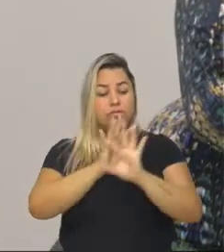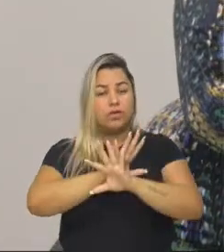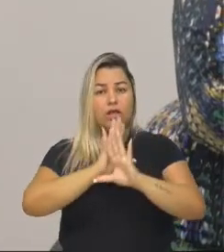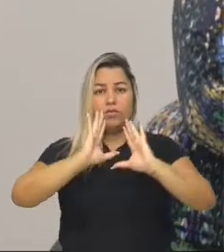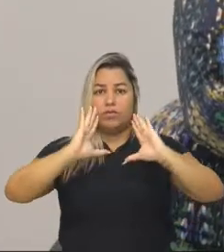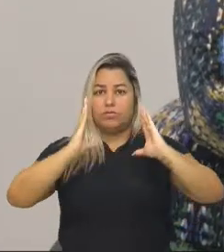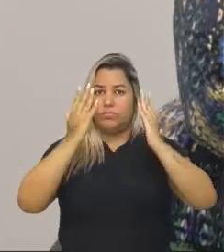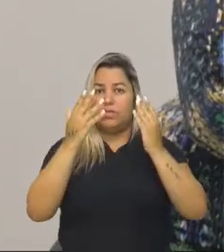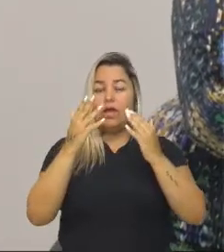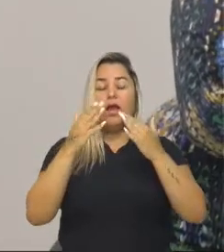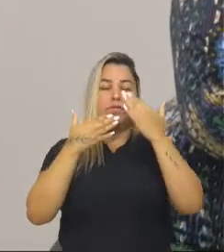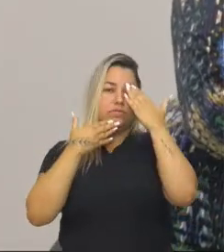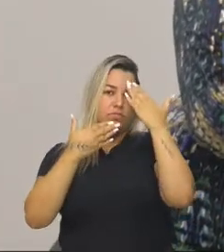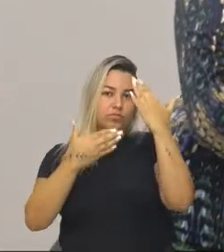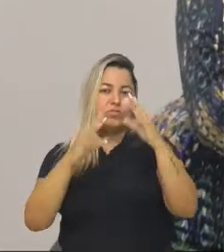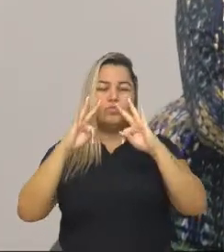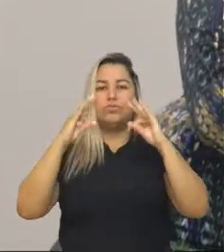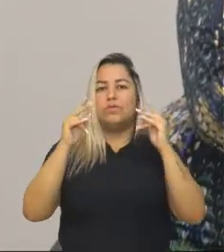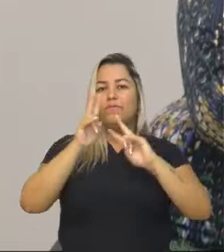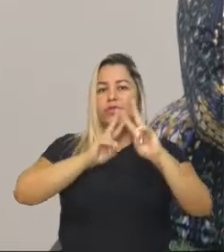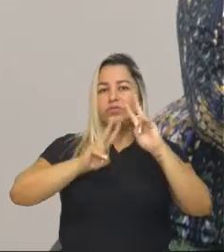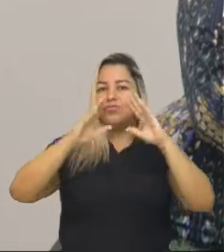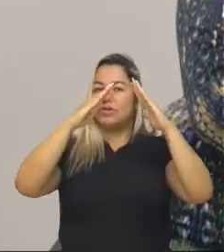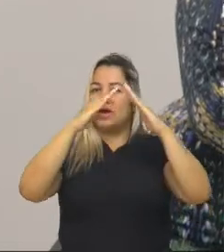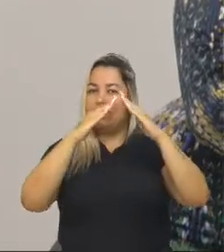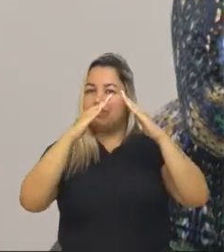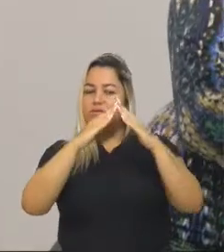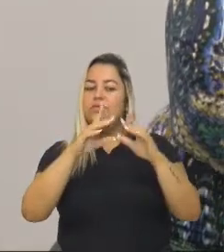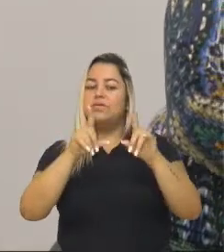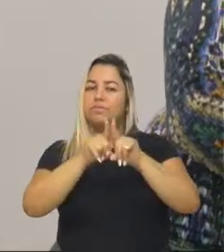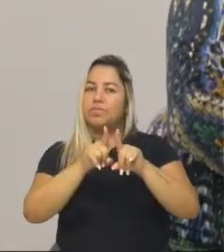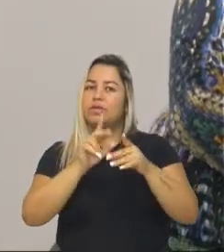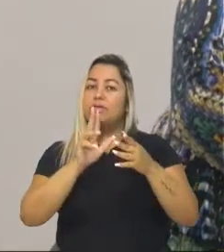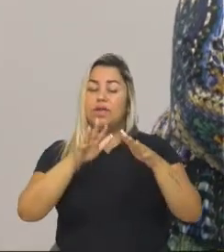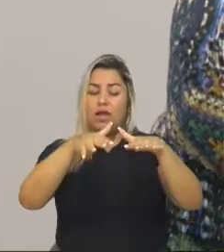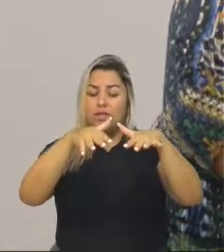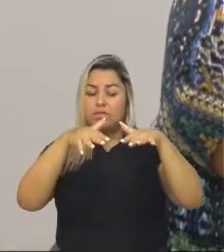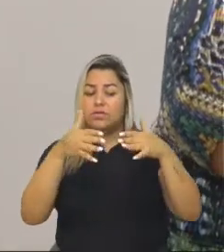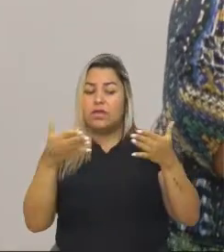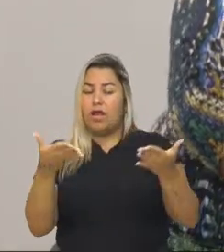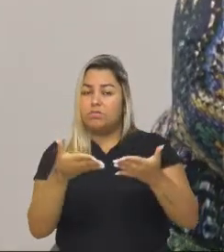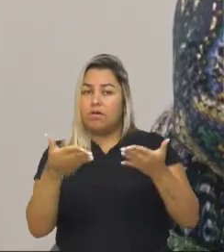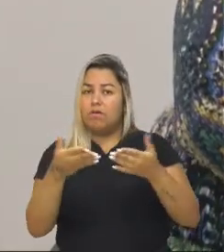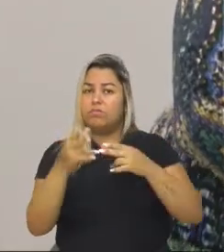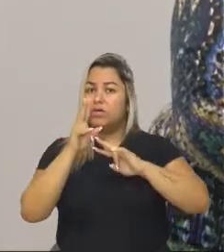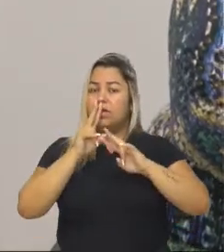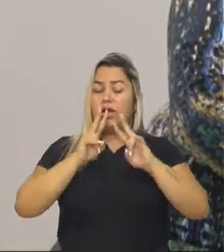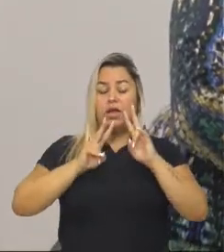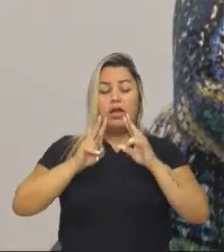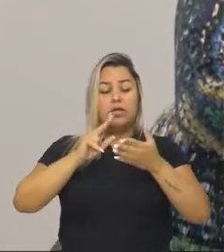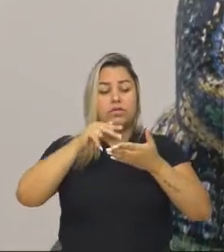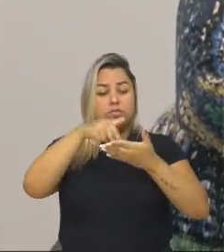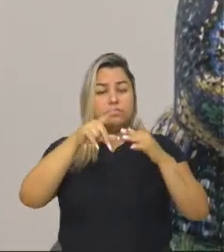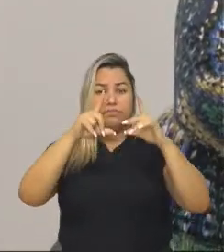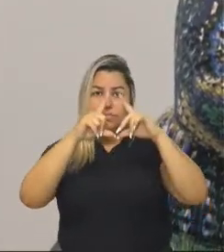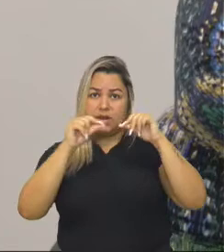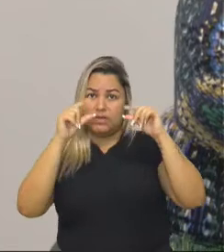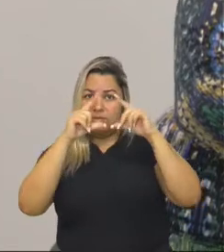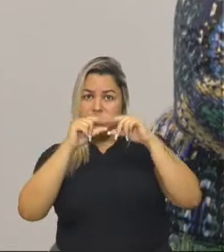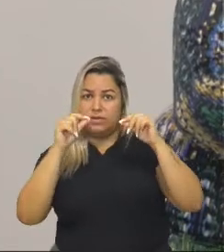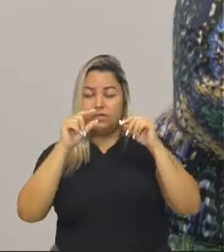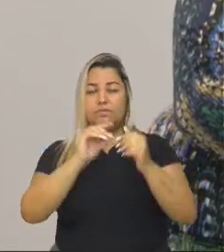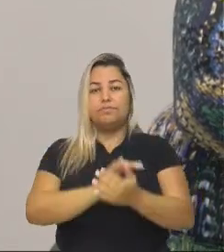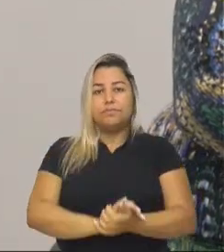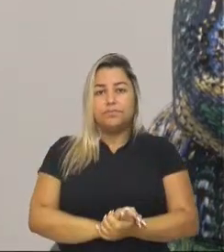todo mundo que nos assistiu de casa e agradecendo a todo mundo que está aqui presente também na sede do Conselho Federal de Psicologia em Brasília, né? Acho